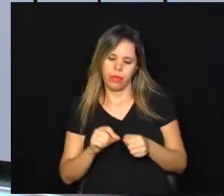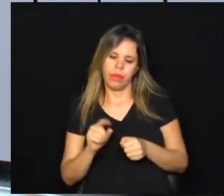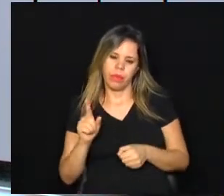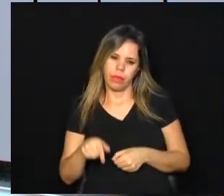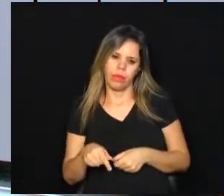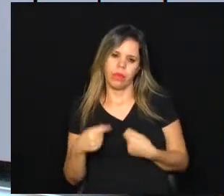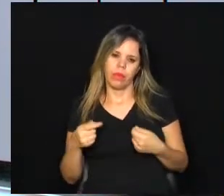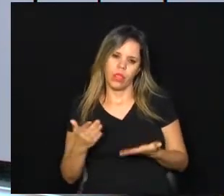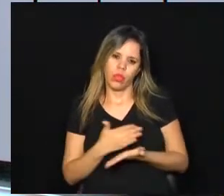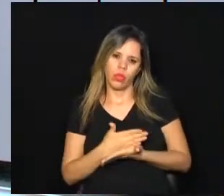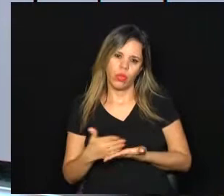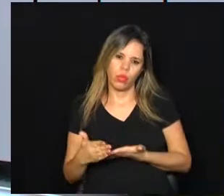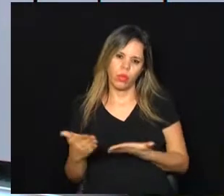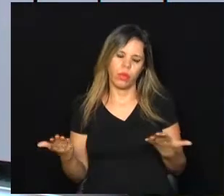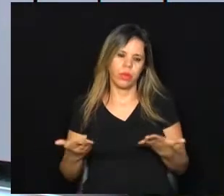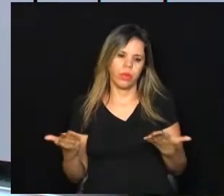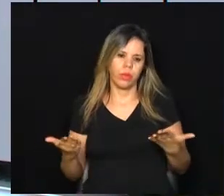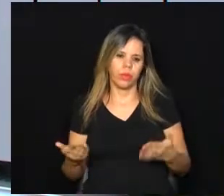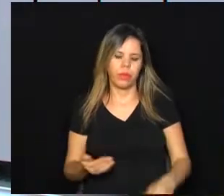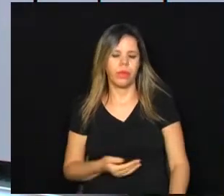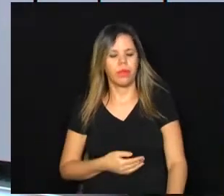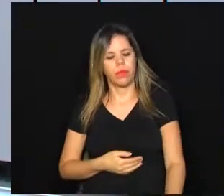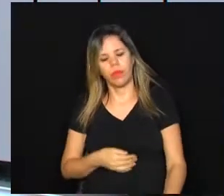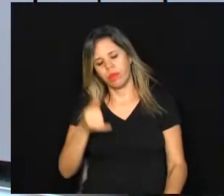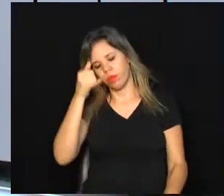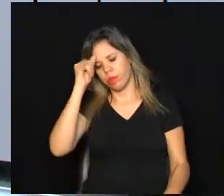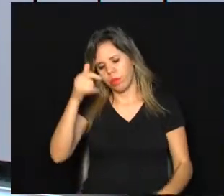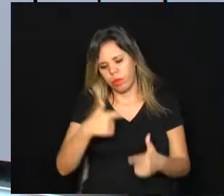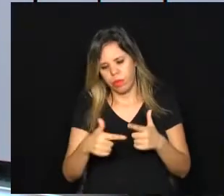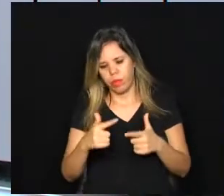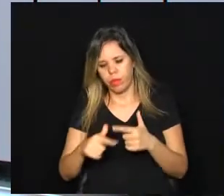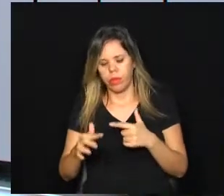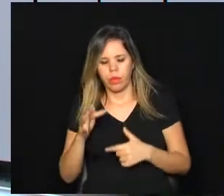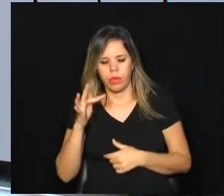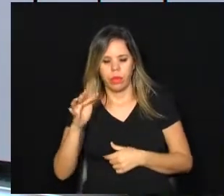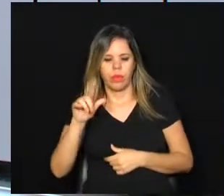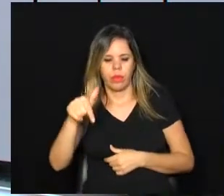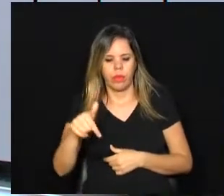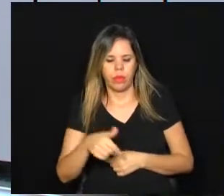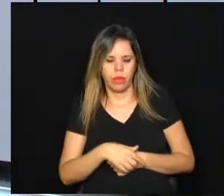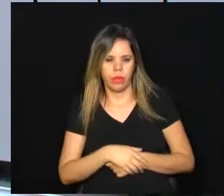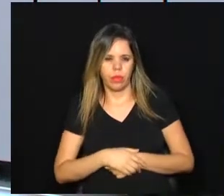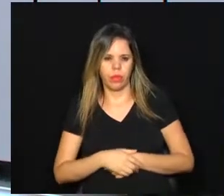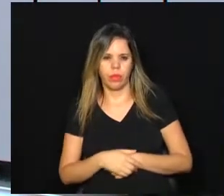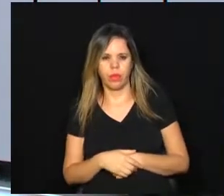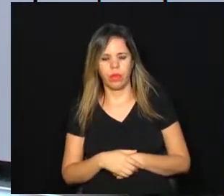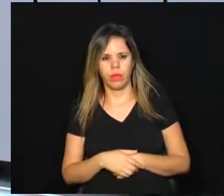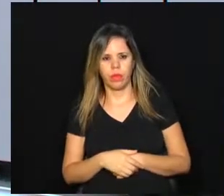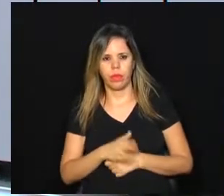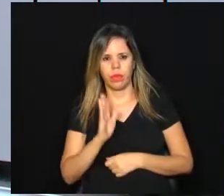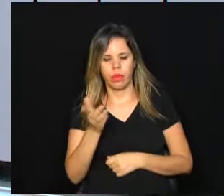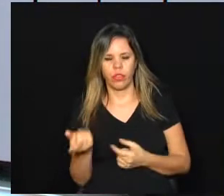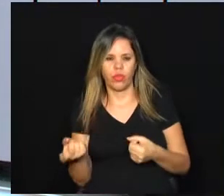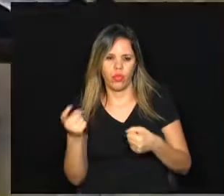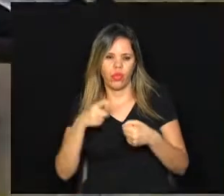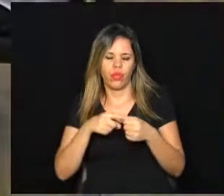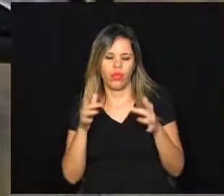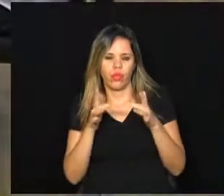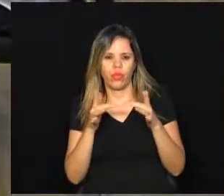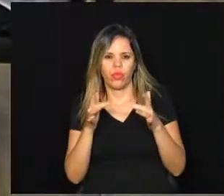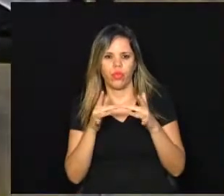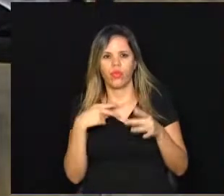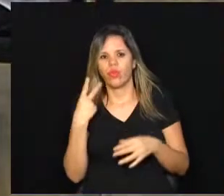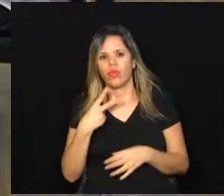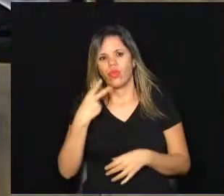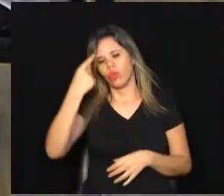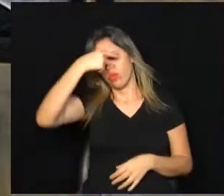precisa começar a fazer agora para evitar um mal maior amanhã. Já restabelecemos o contato com o